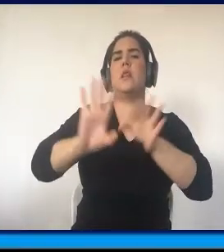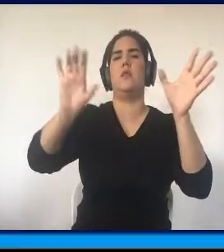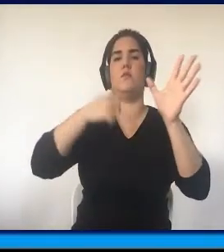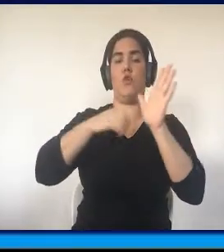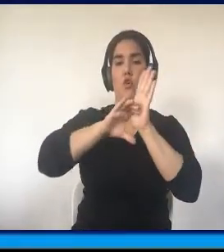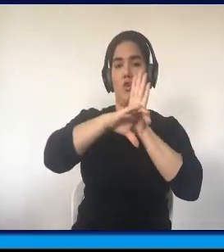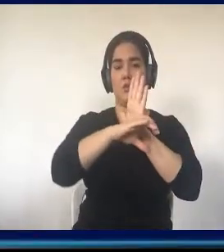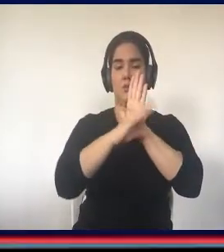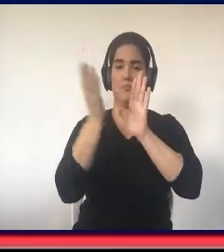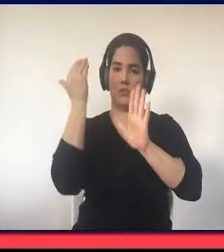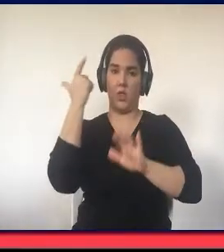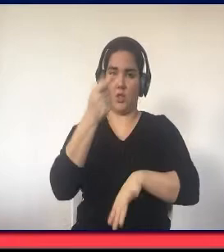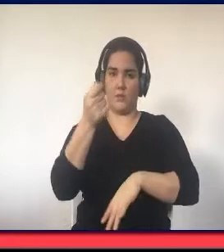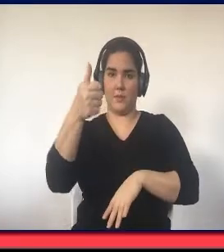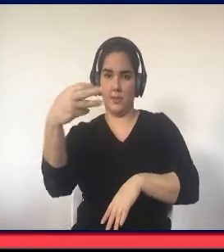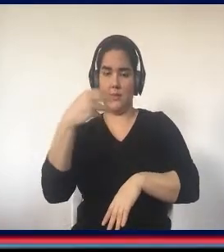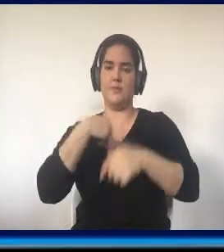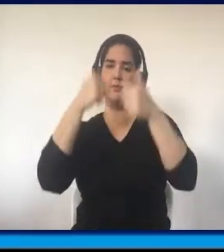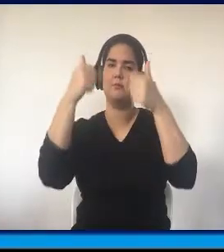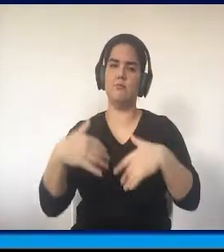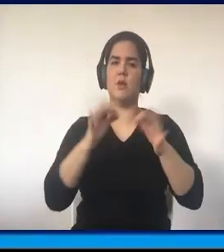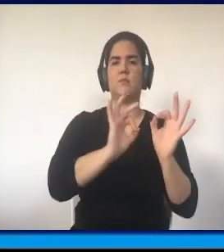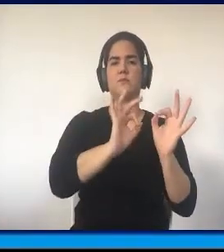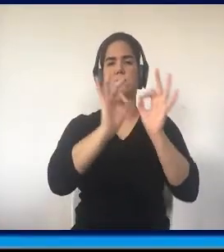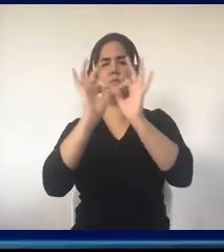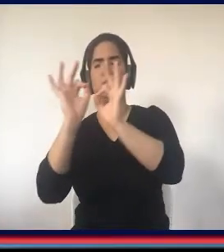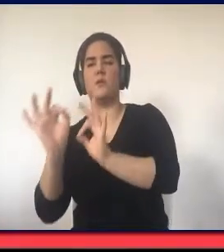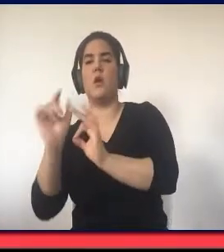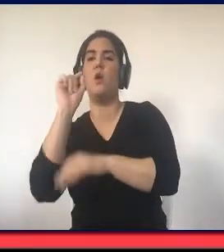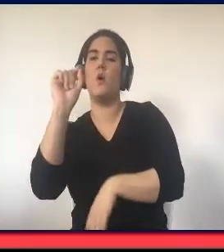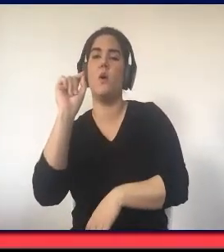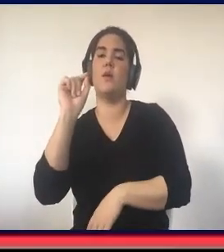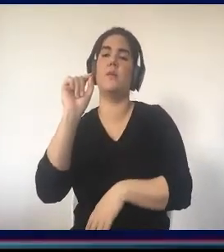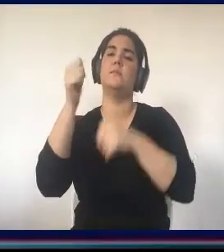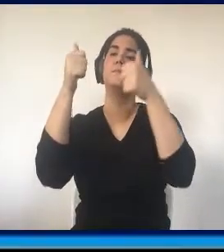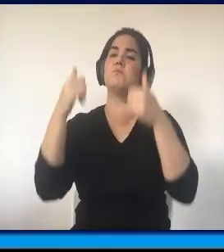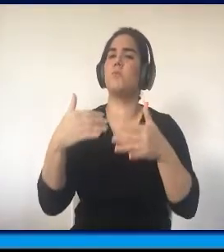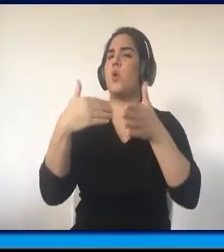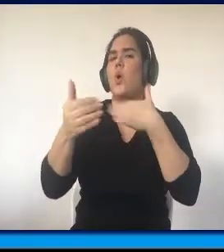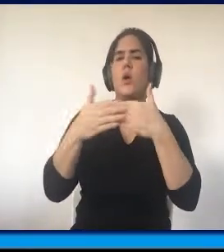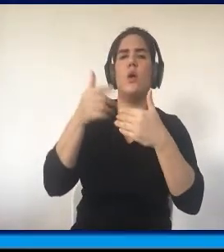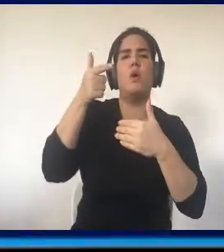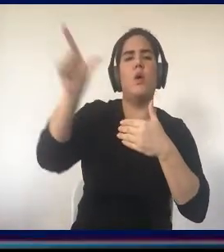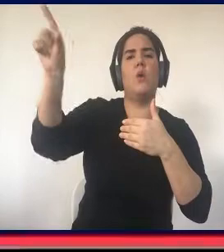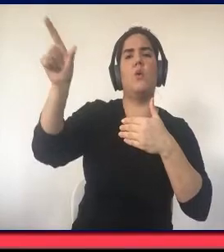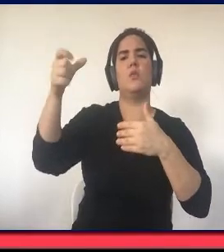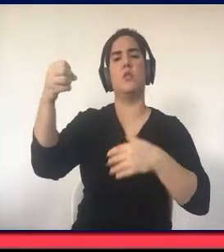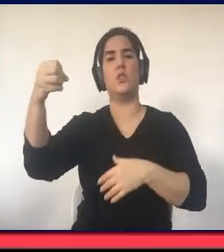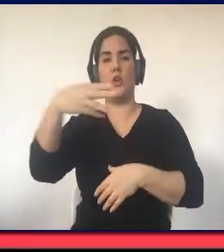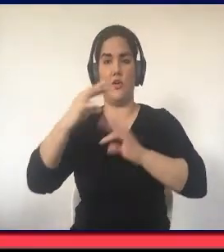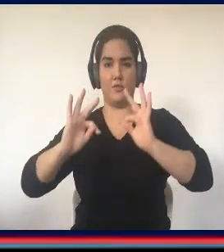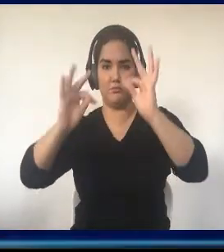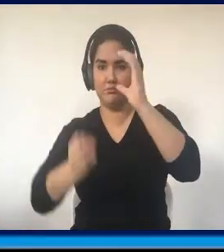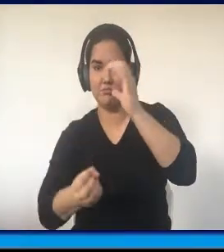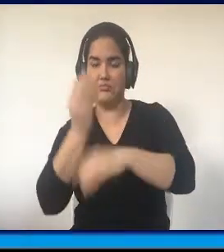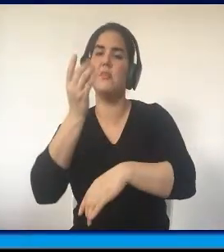eu falo no finalzinho, eu deixo aqui aberto, dizendo que qualquer outra nova tecnologia que surgir. Então, esse conceito de jogos e